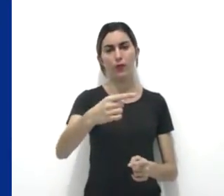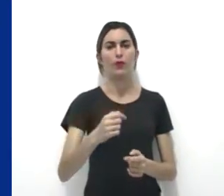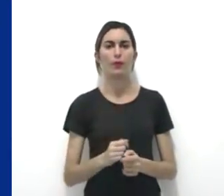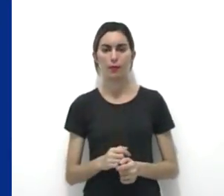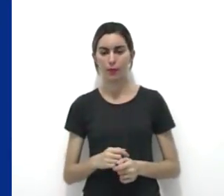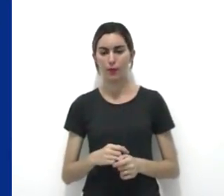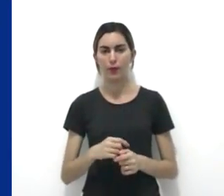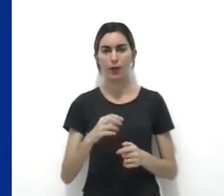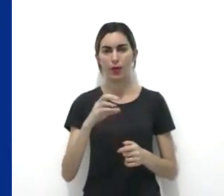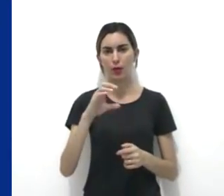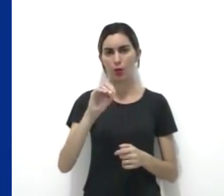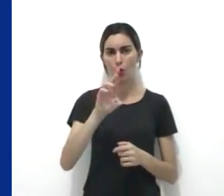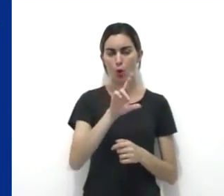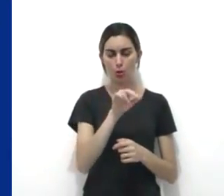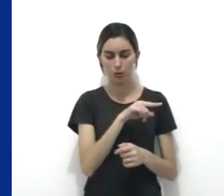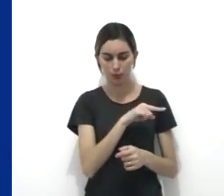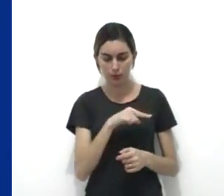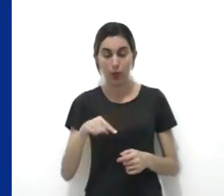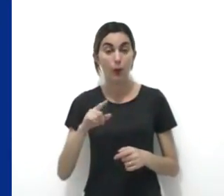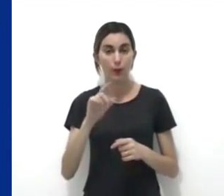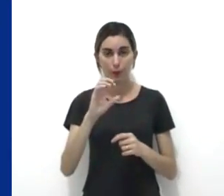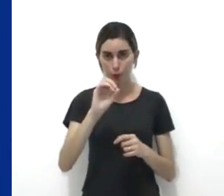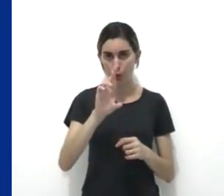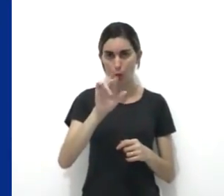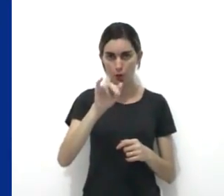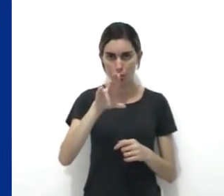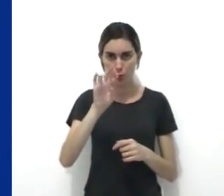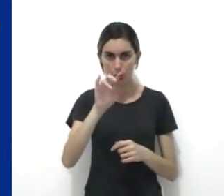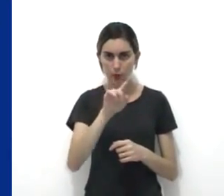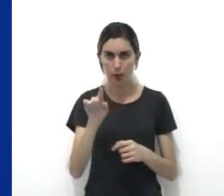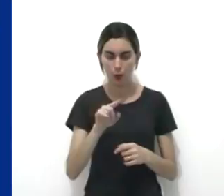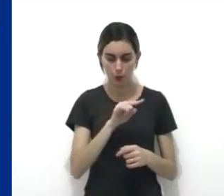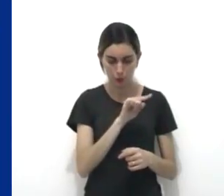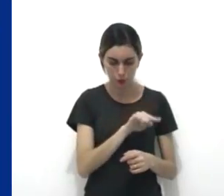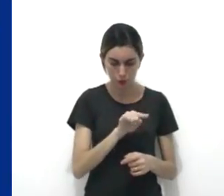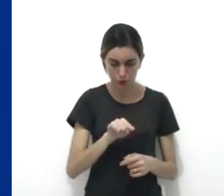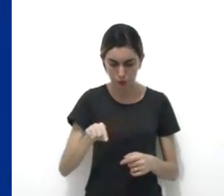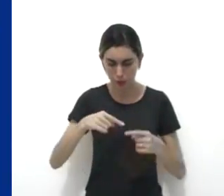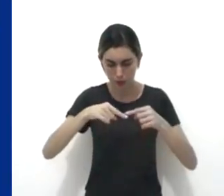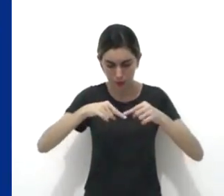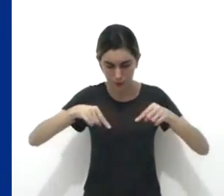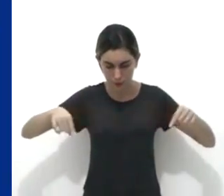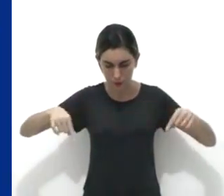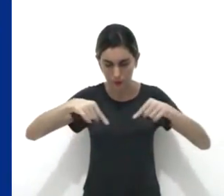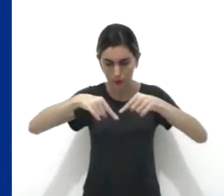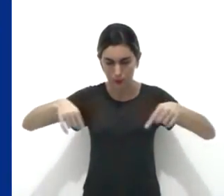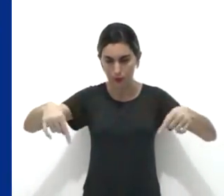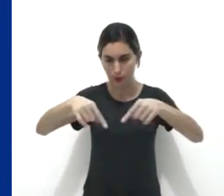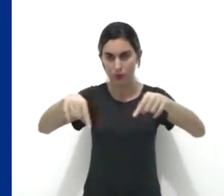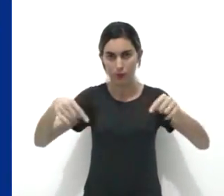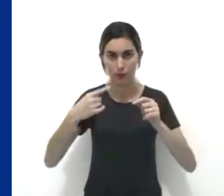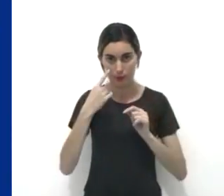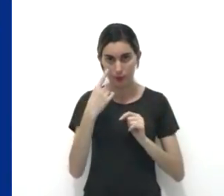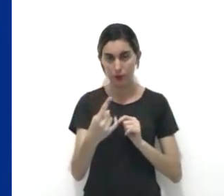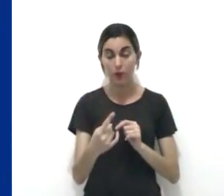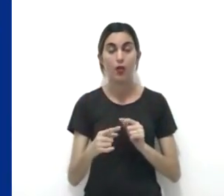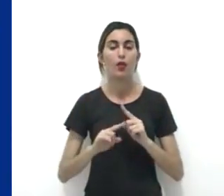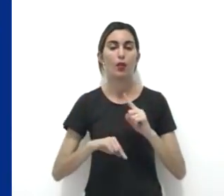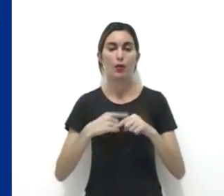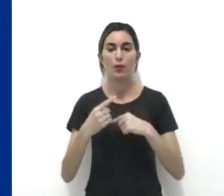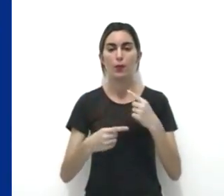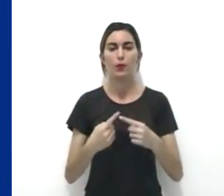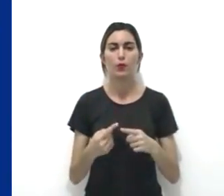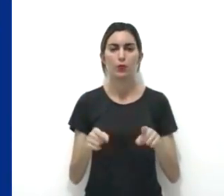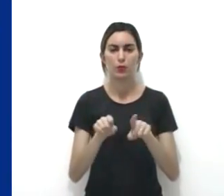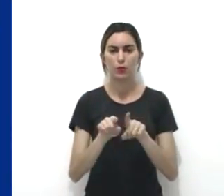que estão em horizontal, se vocês puderem observar também a imagem que está apresentando para vocês. Por